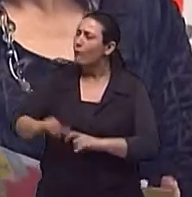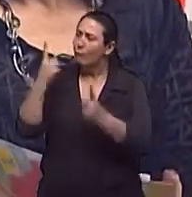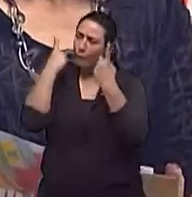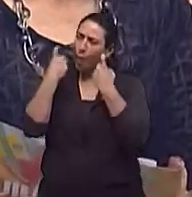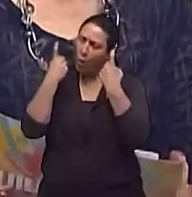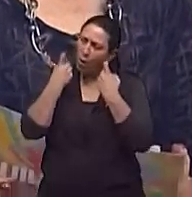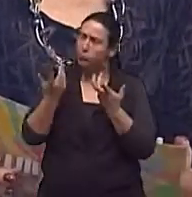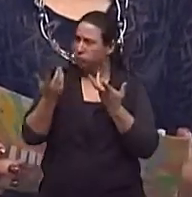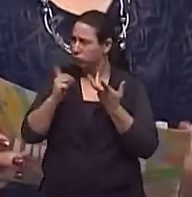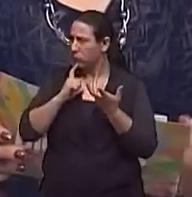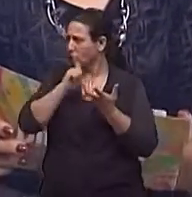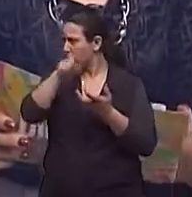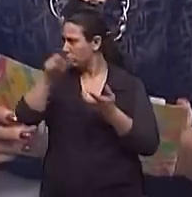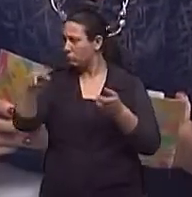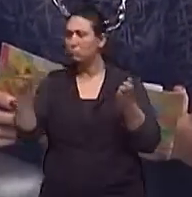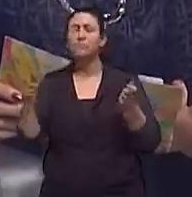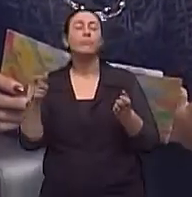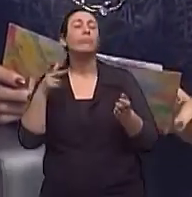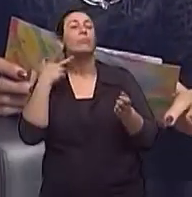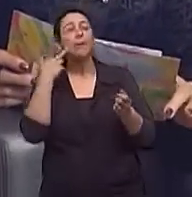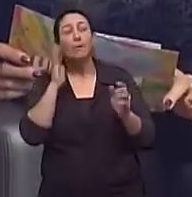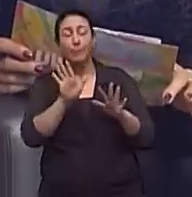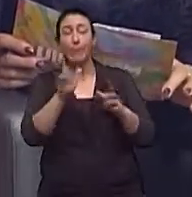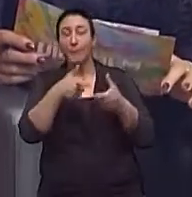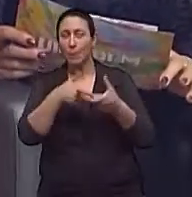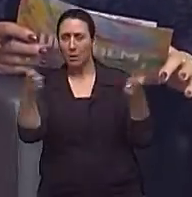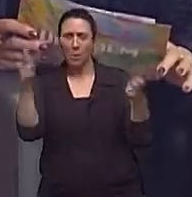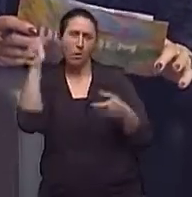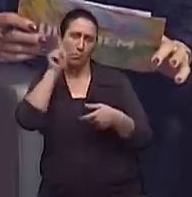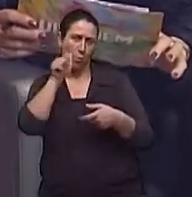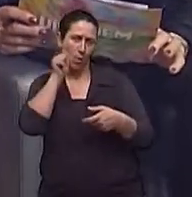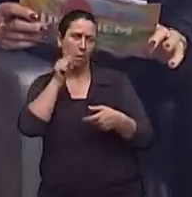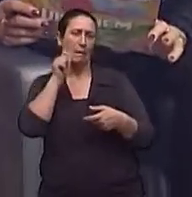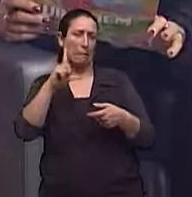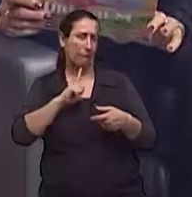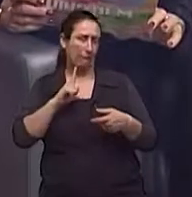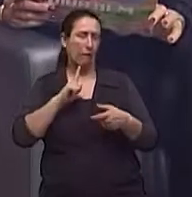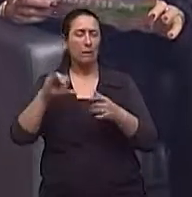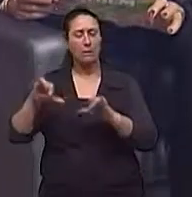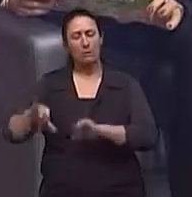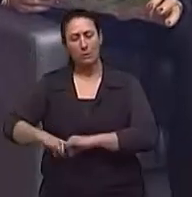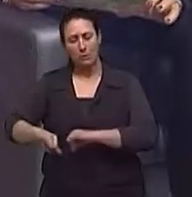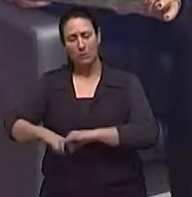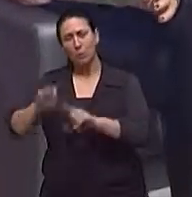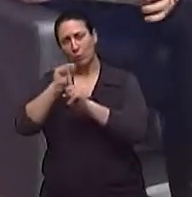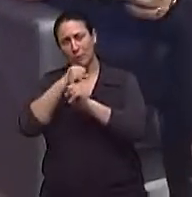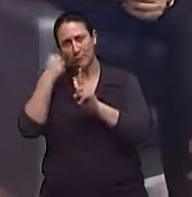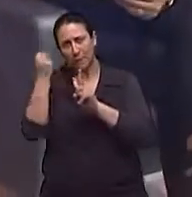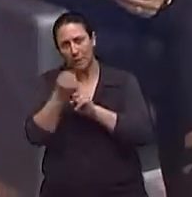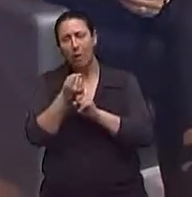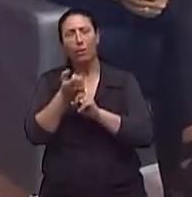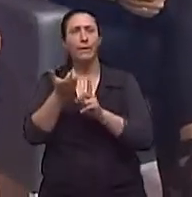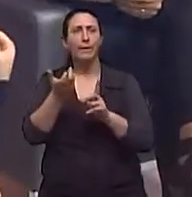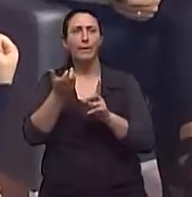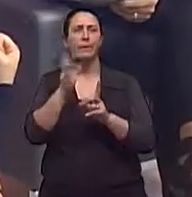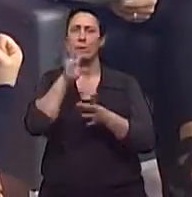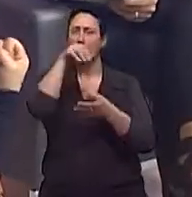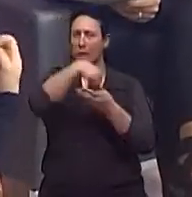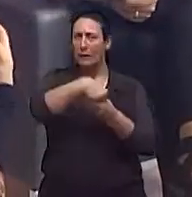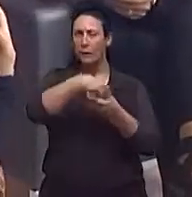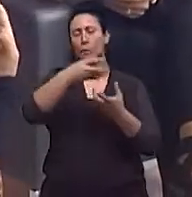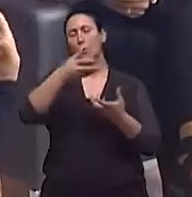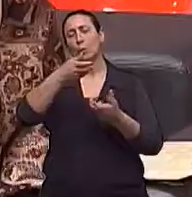a gente sabe que mulheres em situação de vulnerabilidade social na em termos não somente